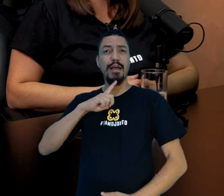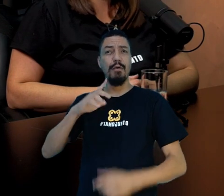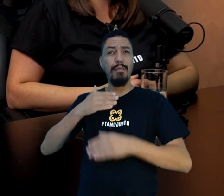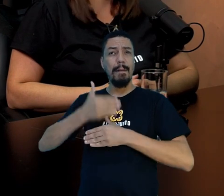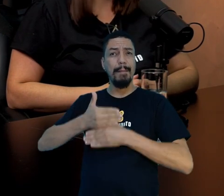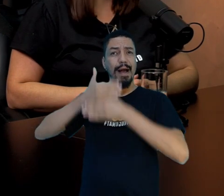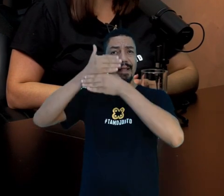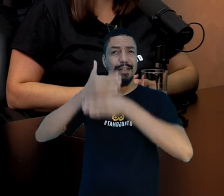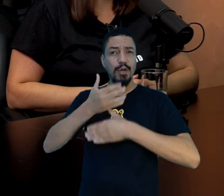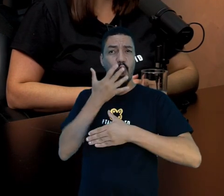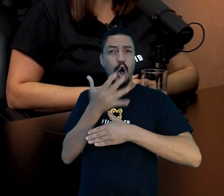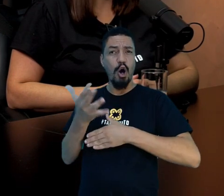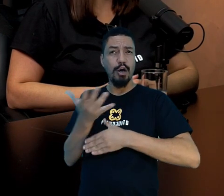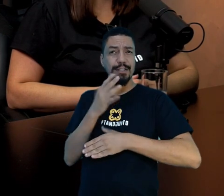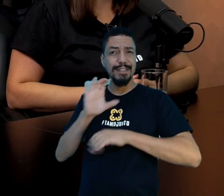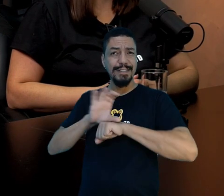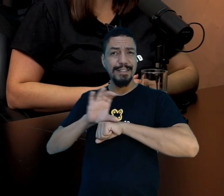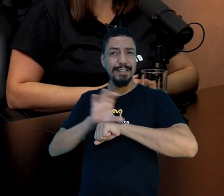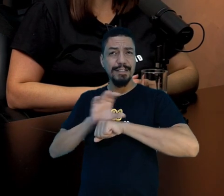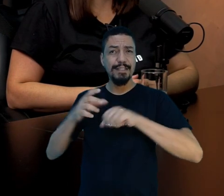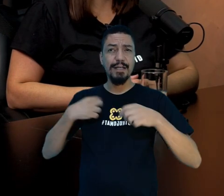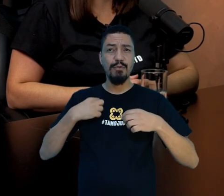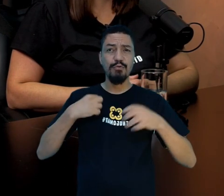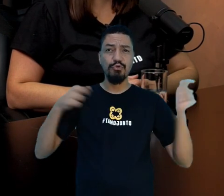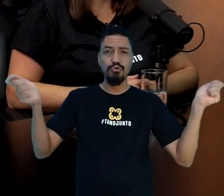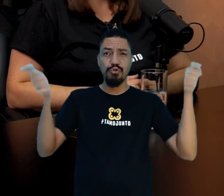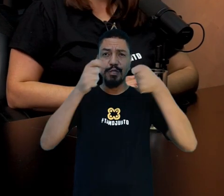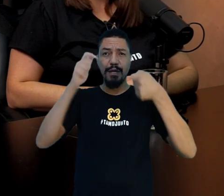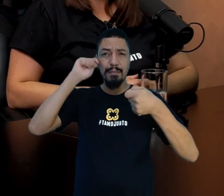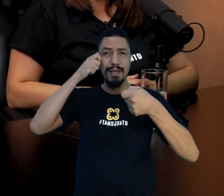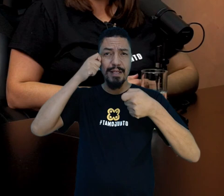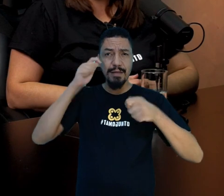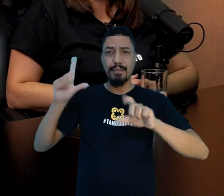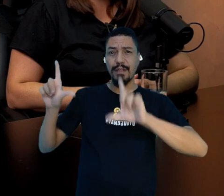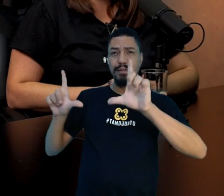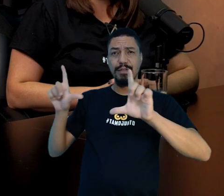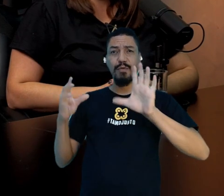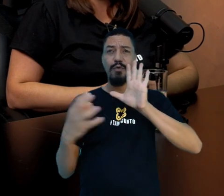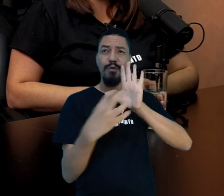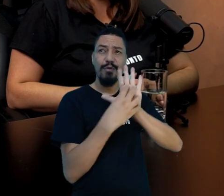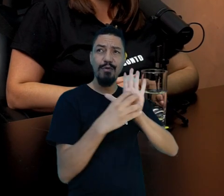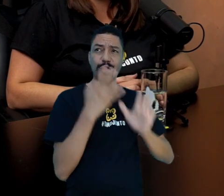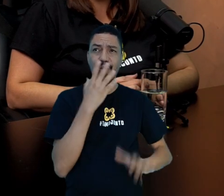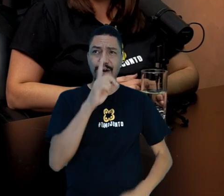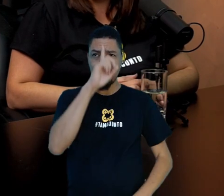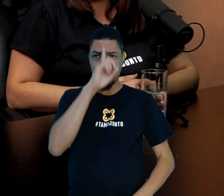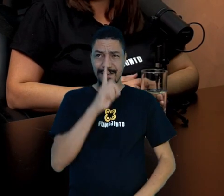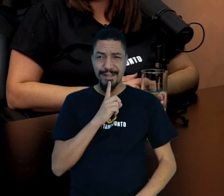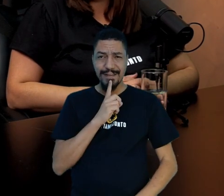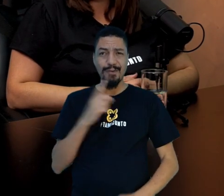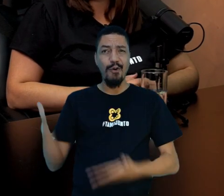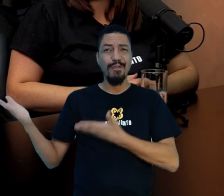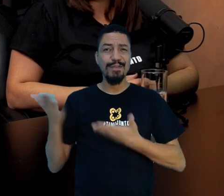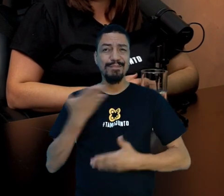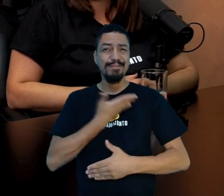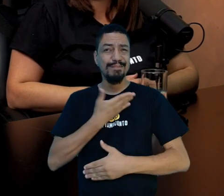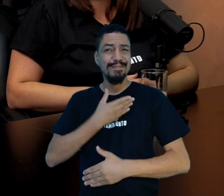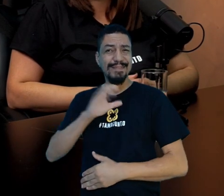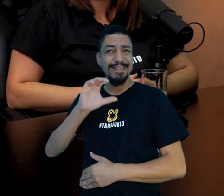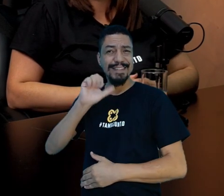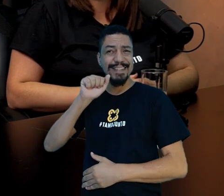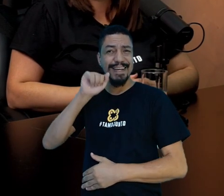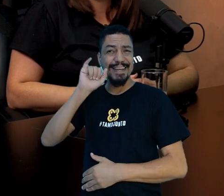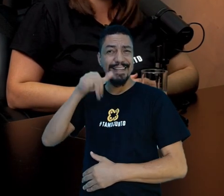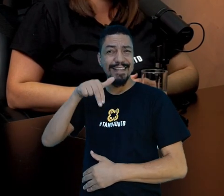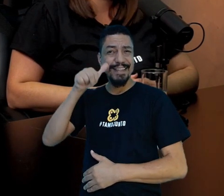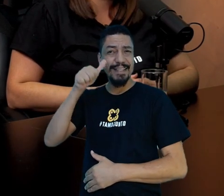cortinas pretas e uma TV com o logo em amarelo. Como co-host convidado hoje, Kainan Portes. Kai, vou pedir para